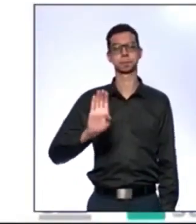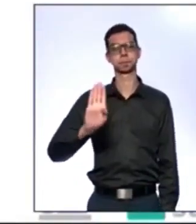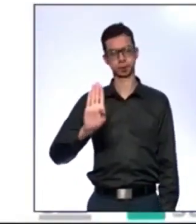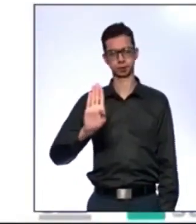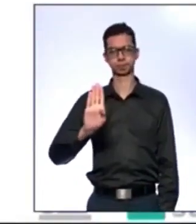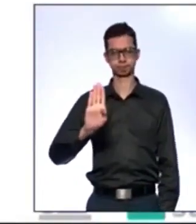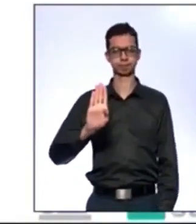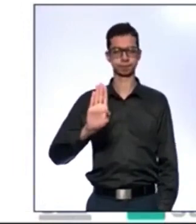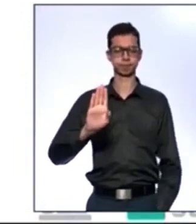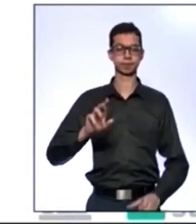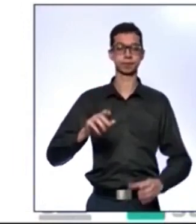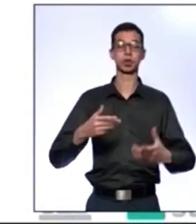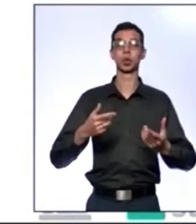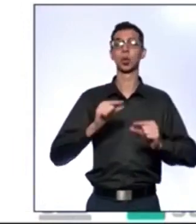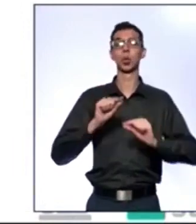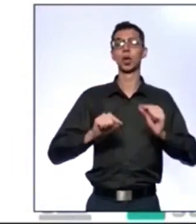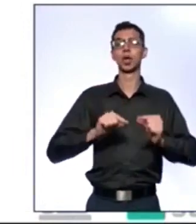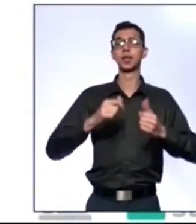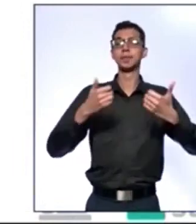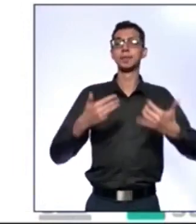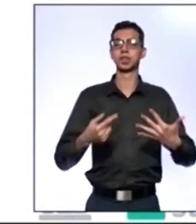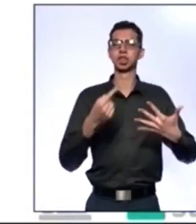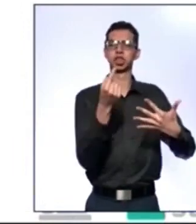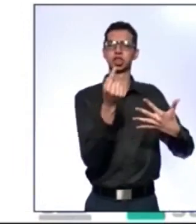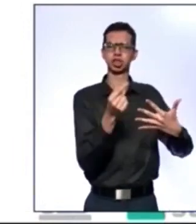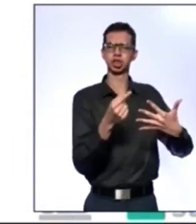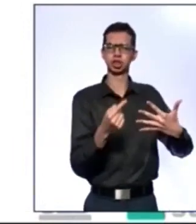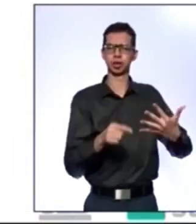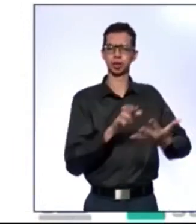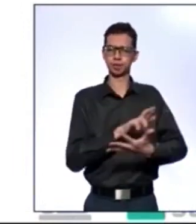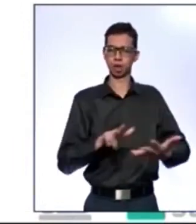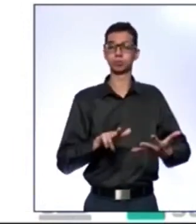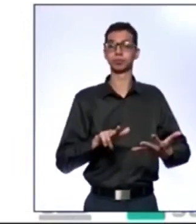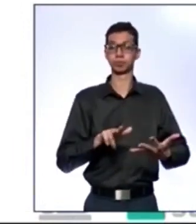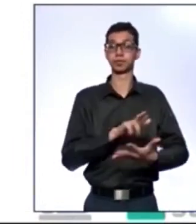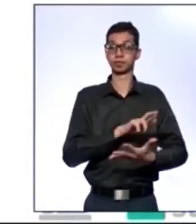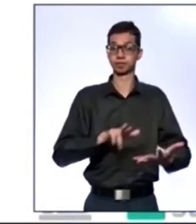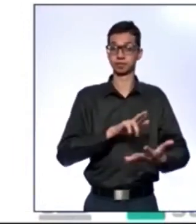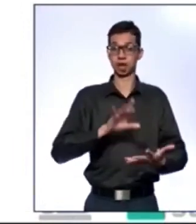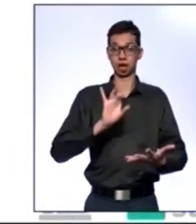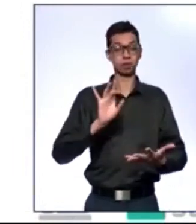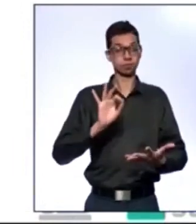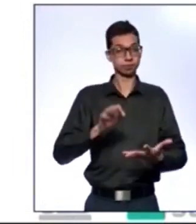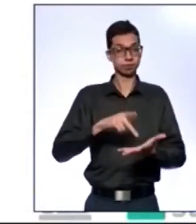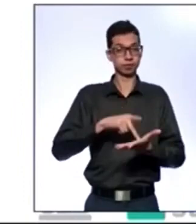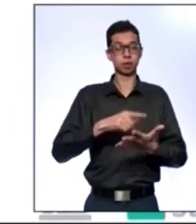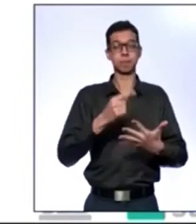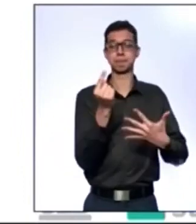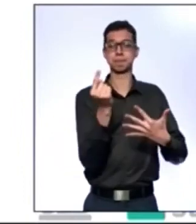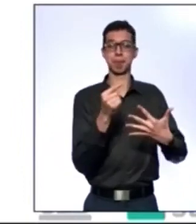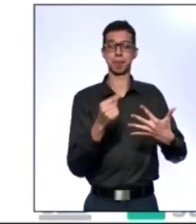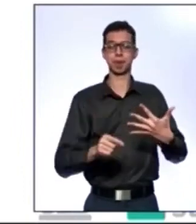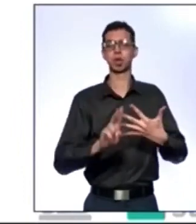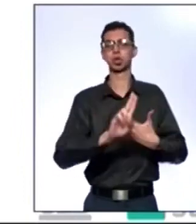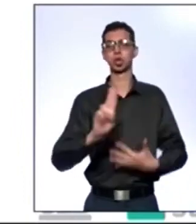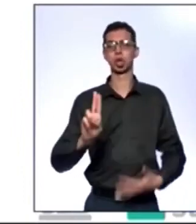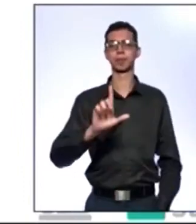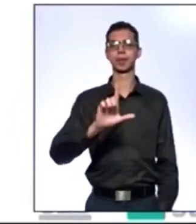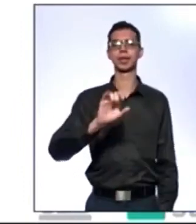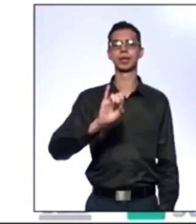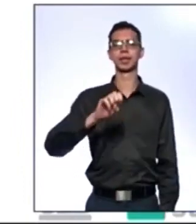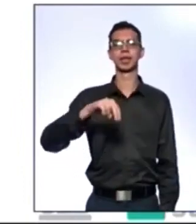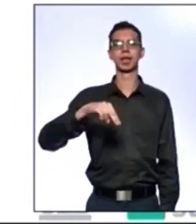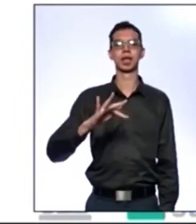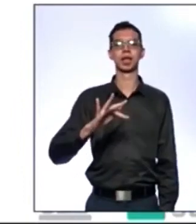linfócitos B. Quando a gente fala diferentes tipos, nós estamos falando de muitos e muitos tipos diferentes de linfócitos B. Esses